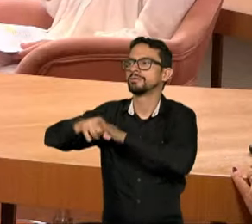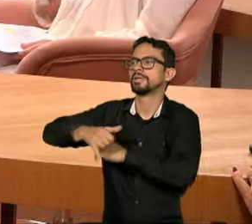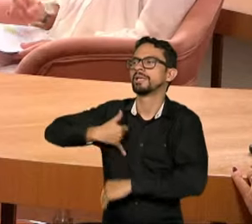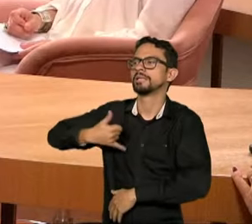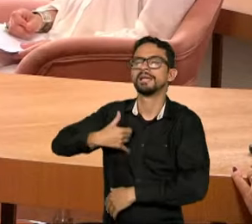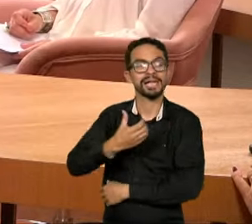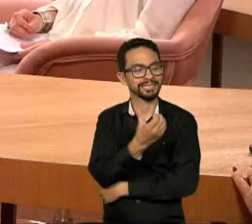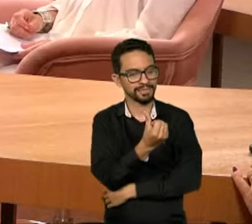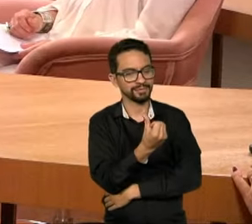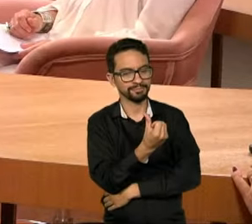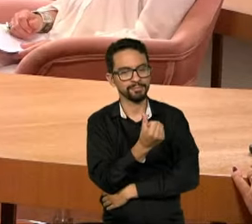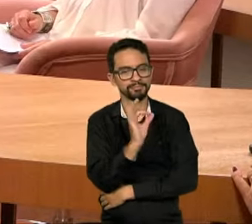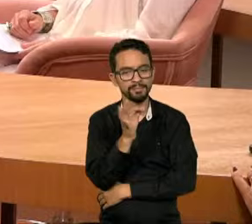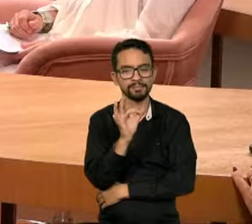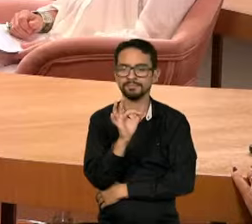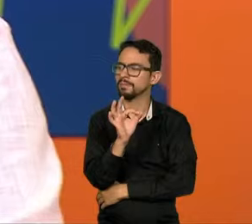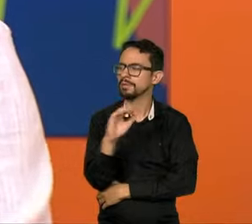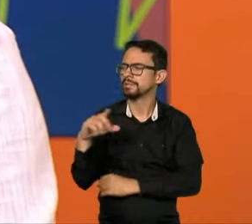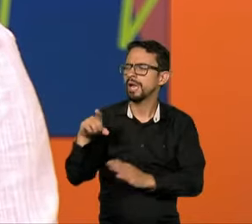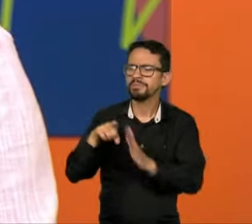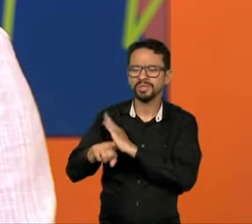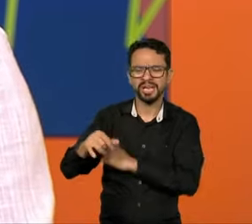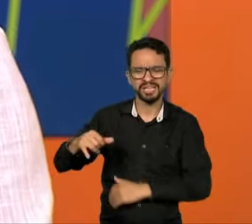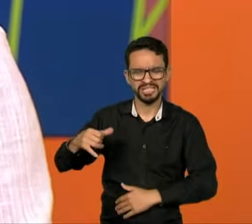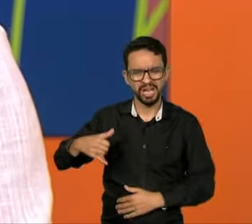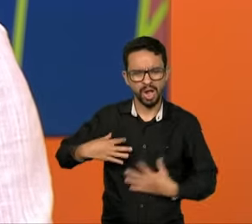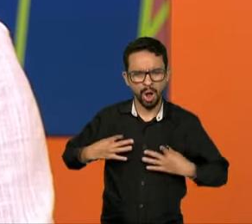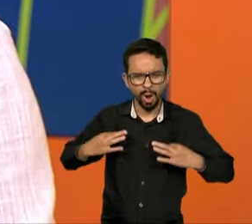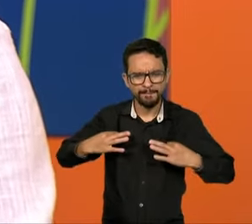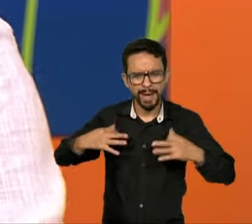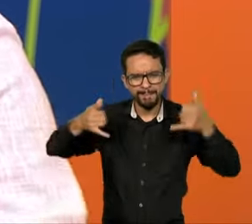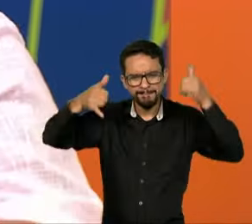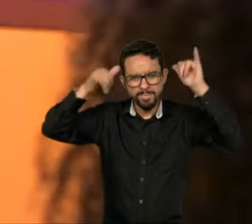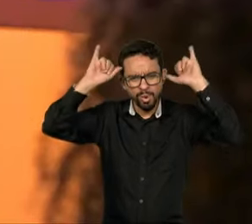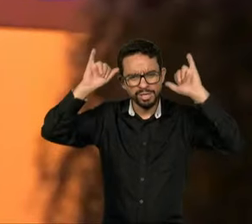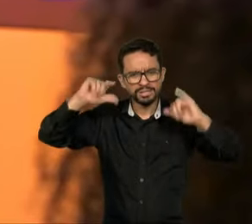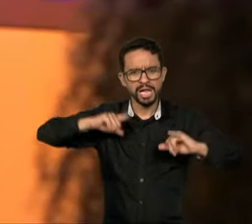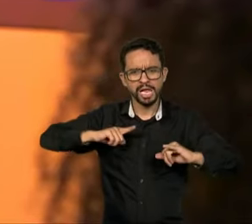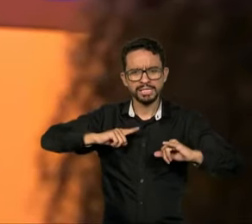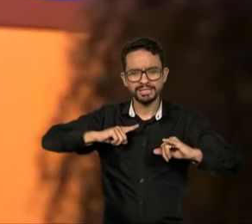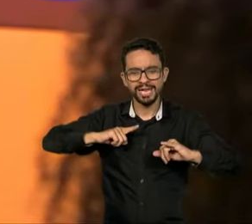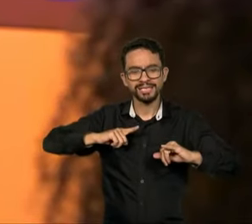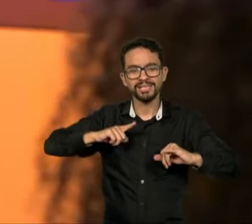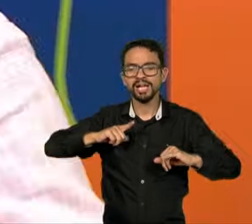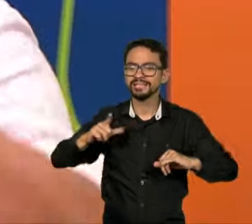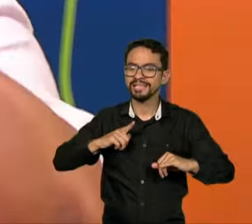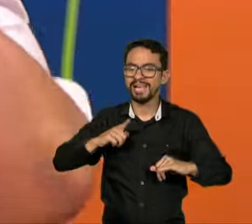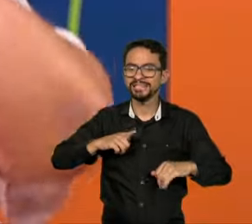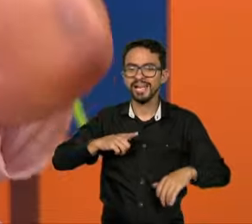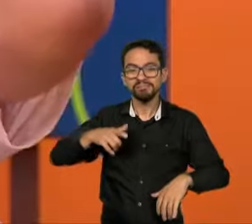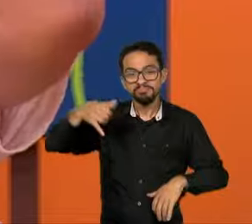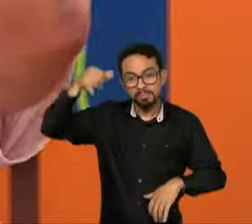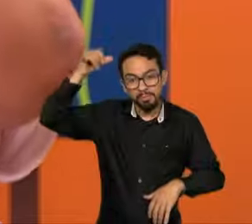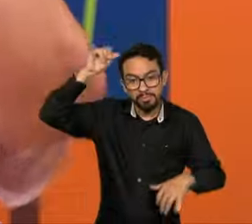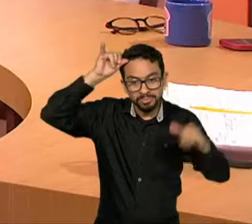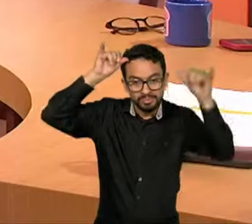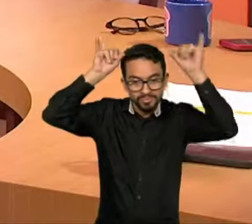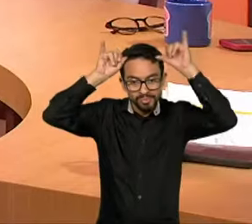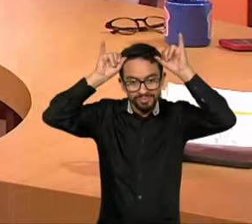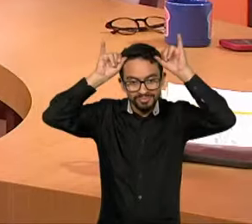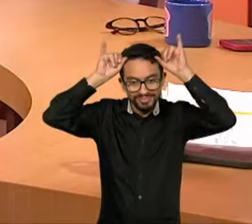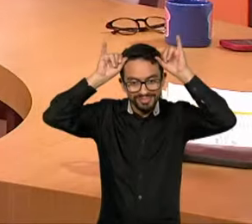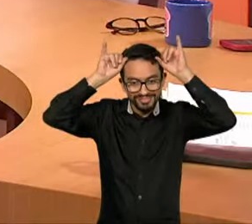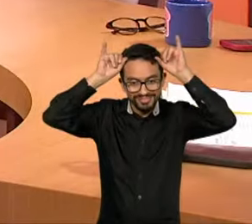Seis. Ai, caramba. Não tem roupa de boi, não. Tem de Erasmo, tem de tremendão. Então vamos botar, tem um chifre aqui, aí me deram um chifre. O tremendão